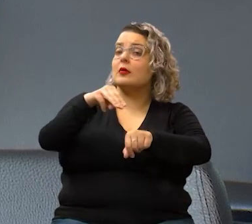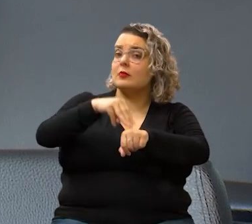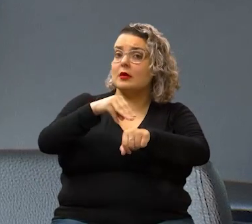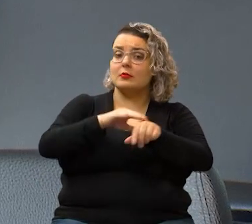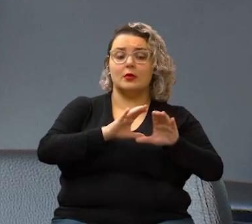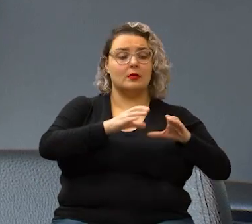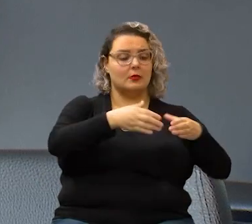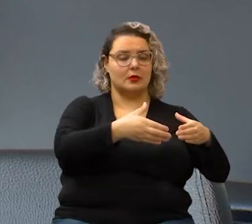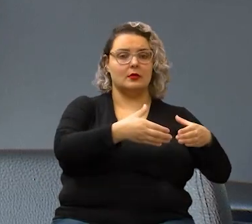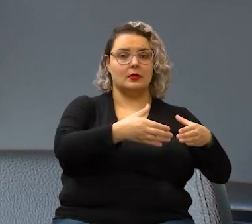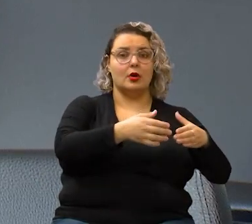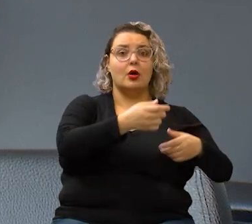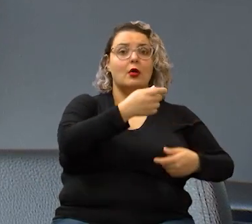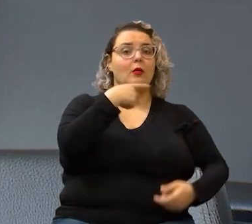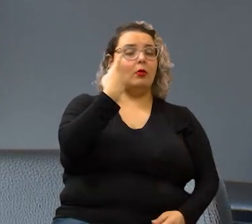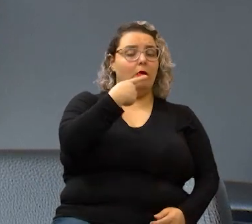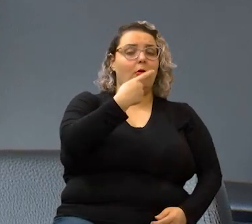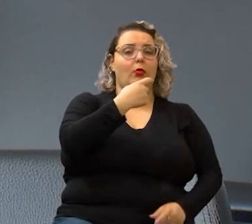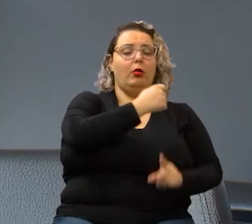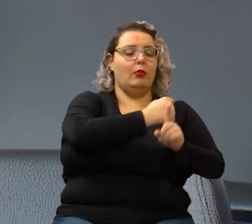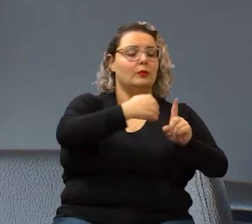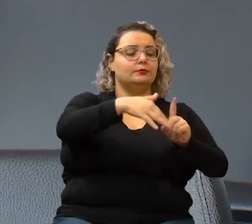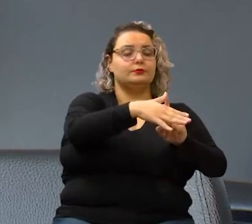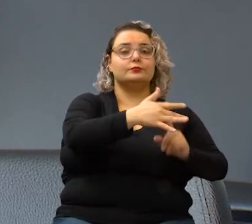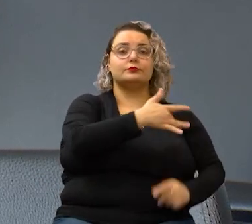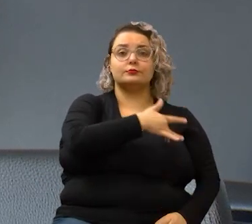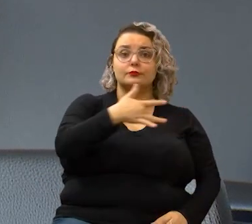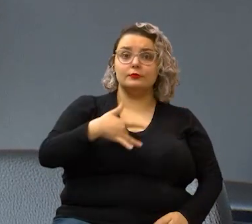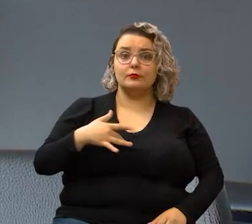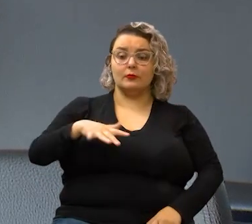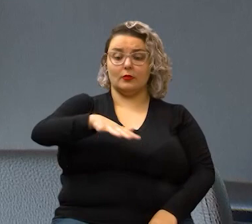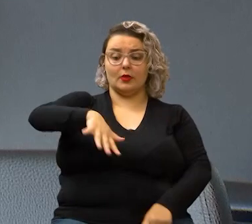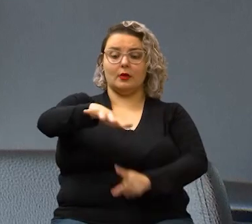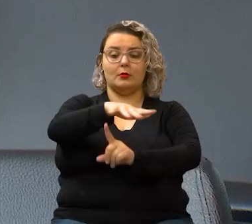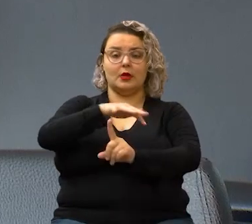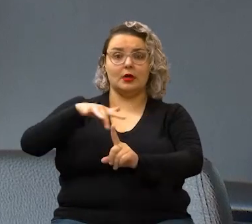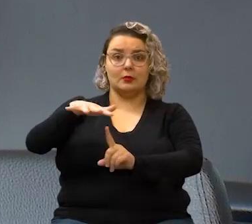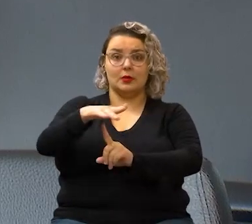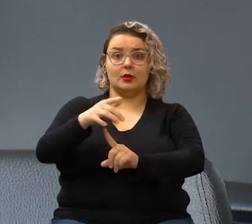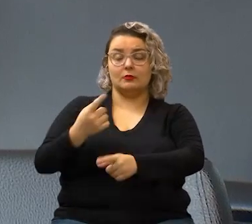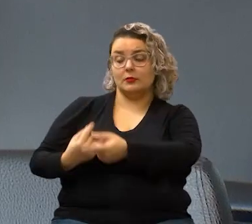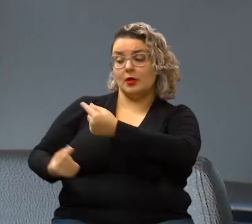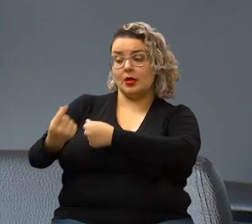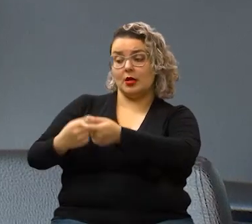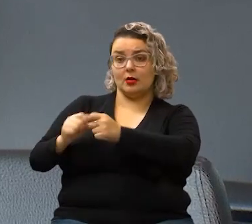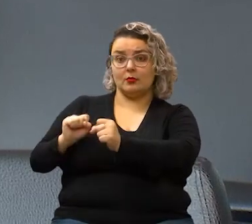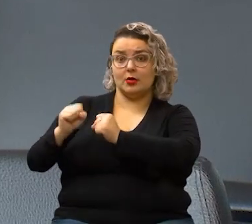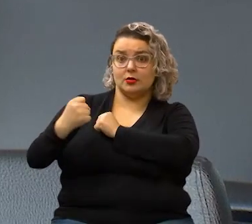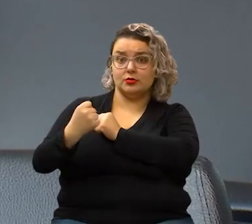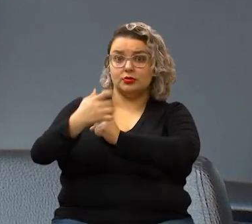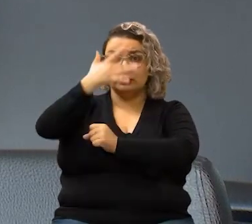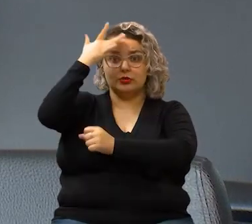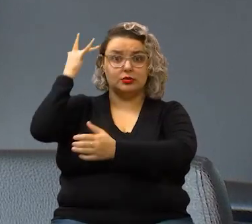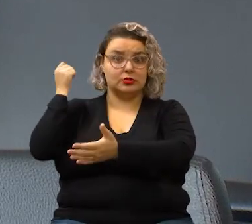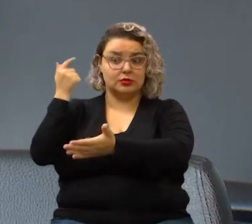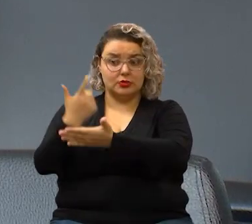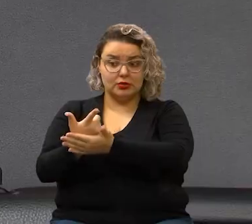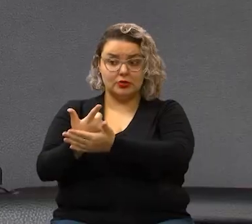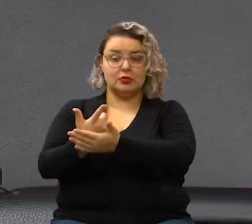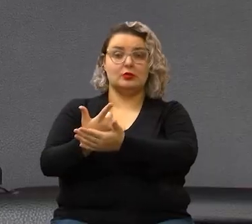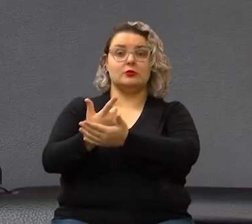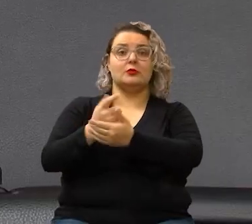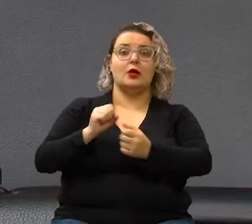das comissões de Política Social e Saúde, Meio Ambiente, Economia e Defesa dos Direitos do